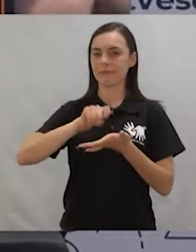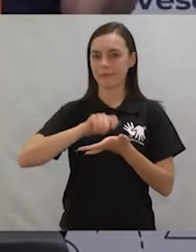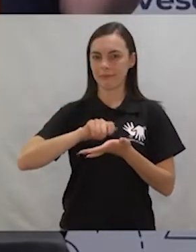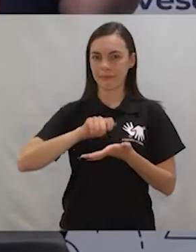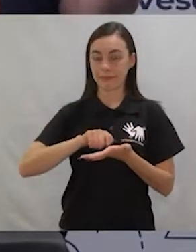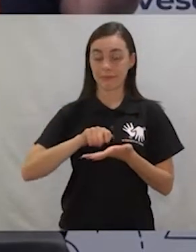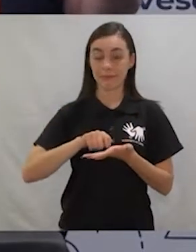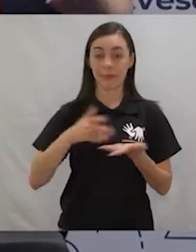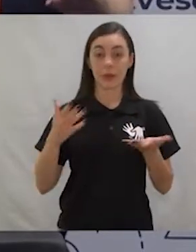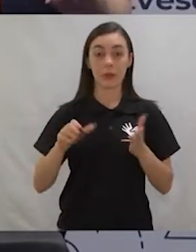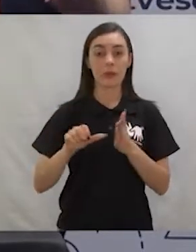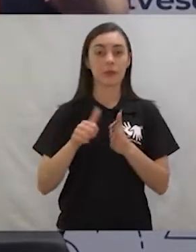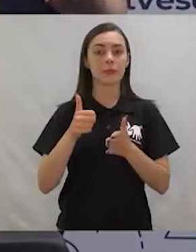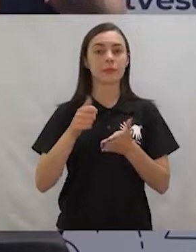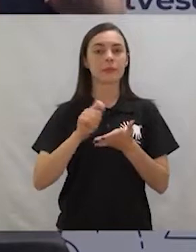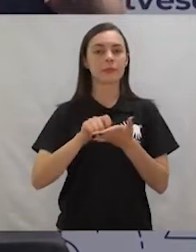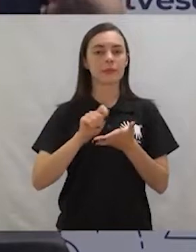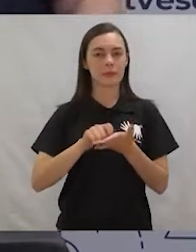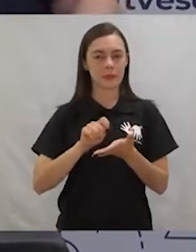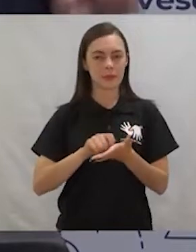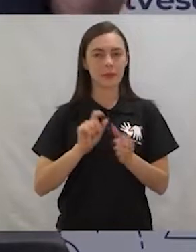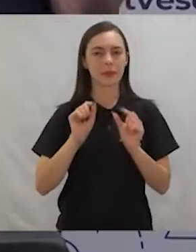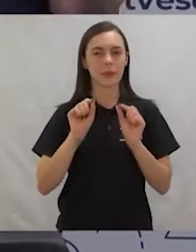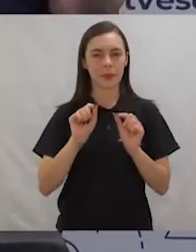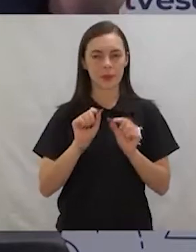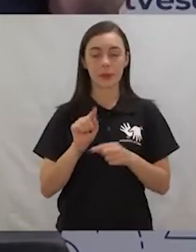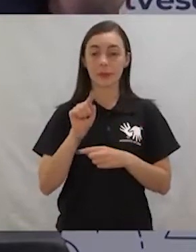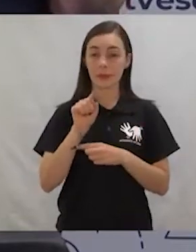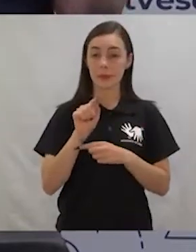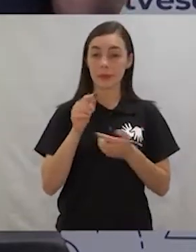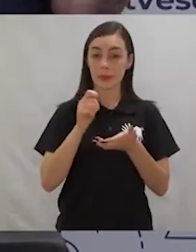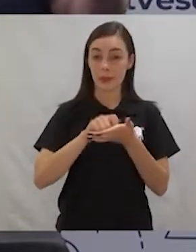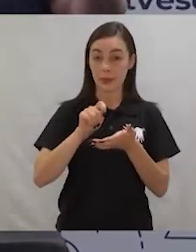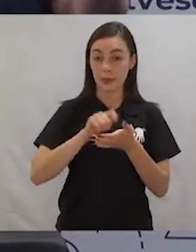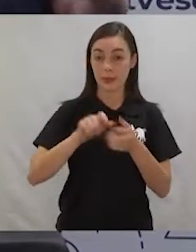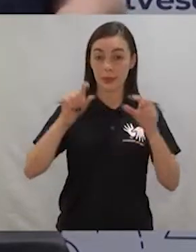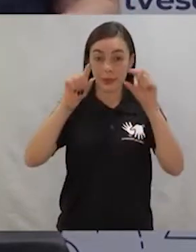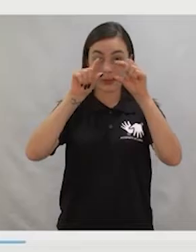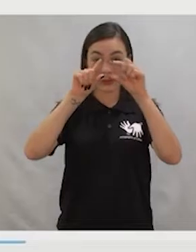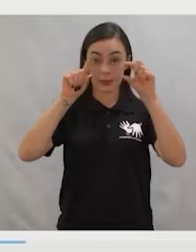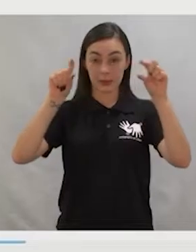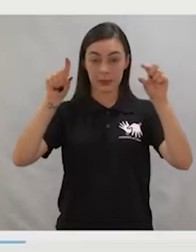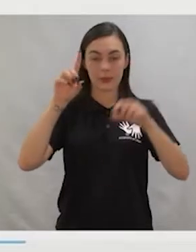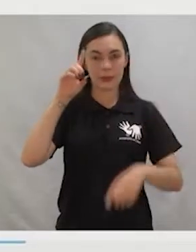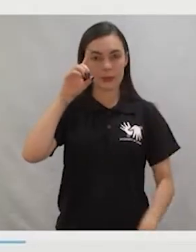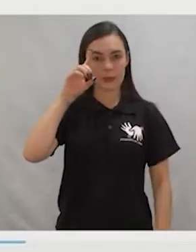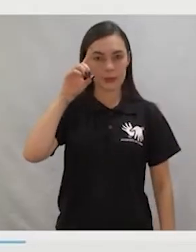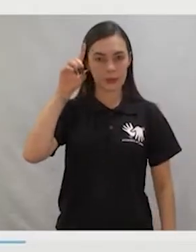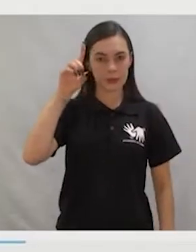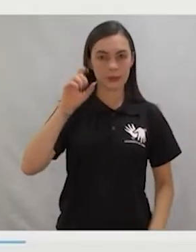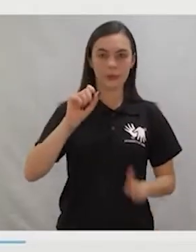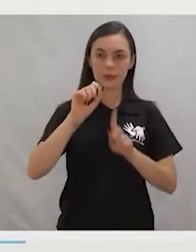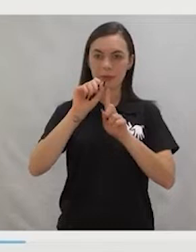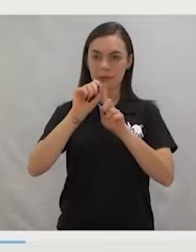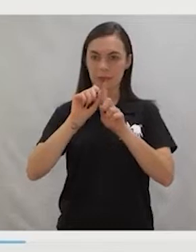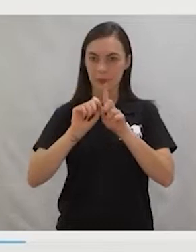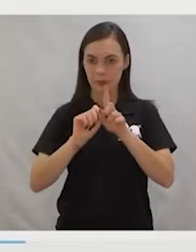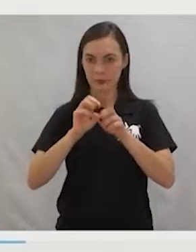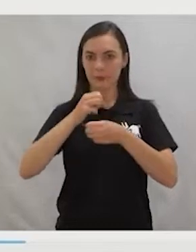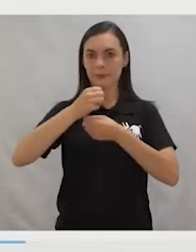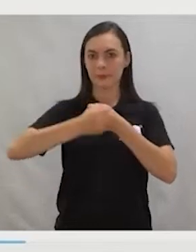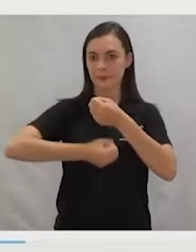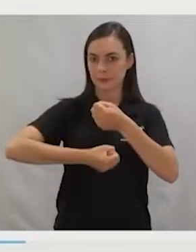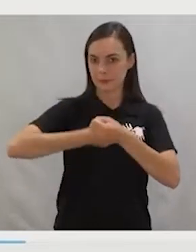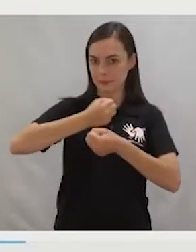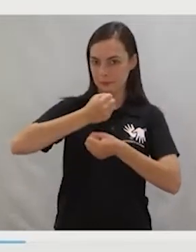registrar. E o primeiro registro da aula, vocês vão colocar lá a data, colocando o dia, o mês e o